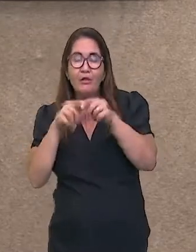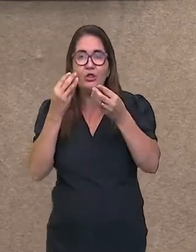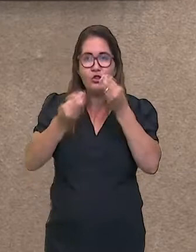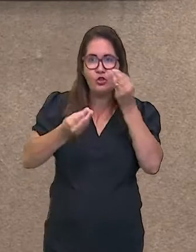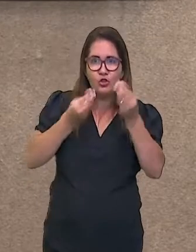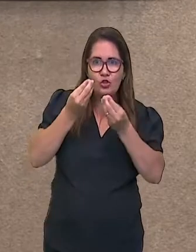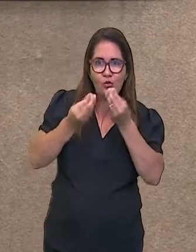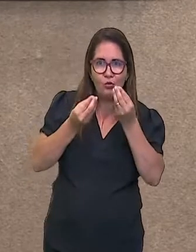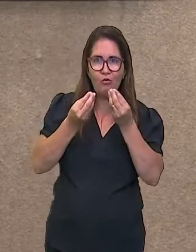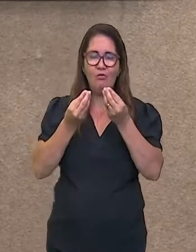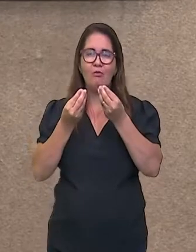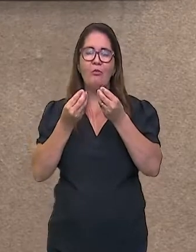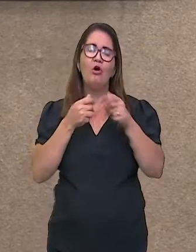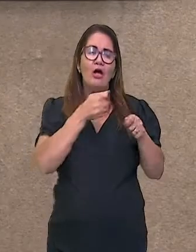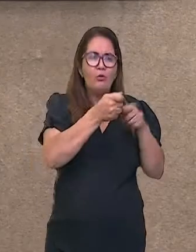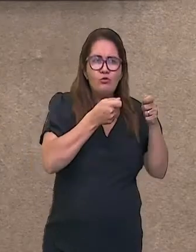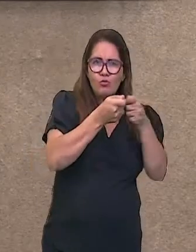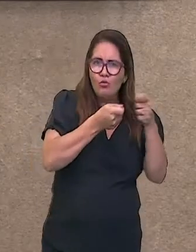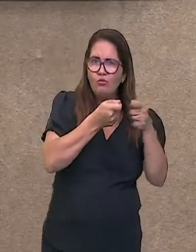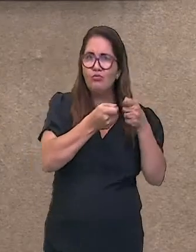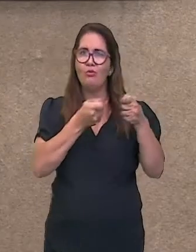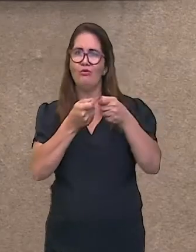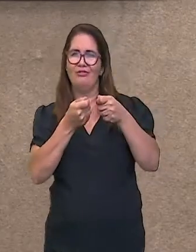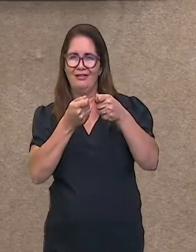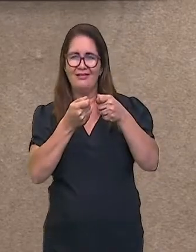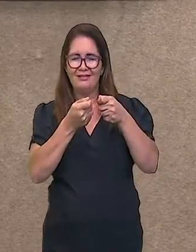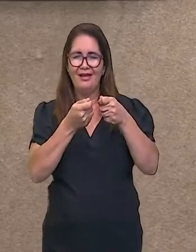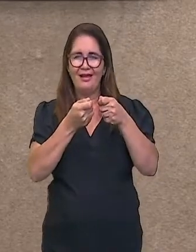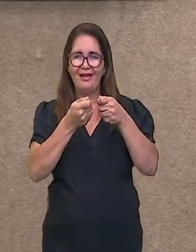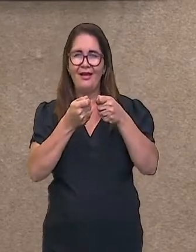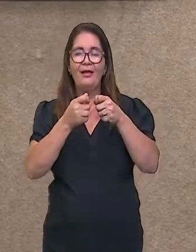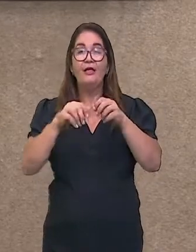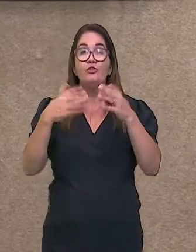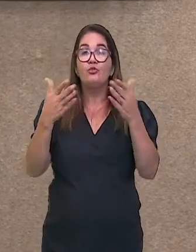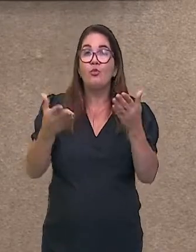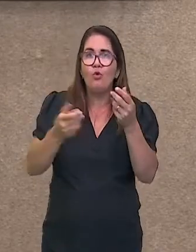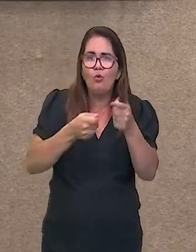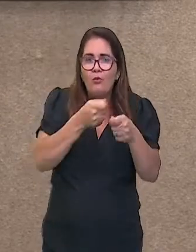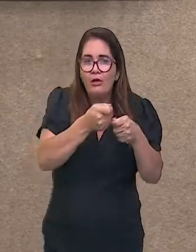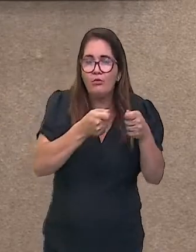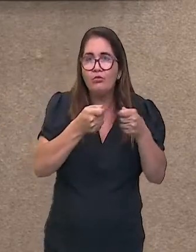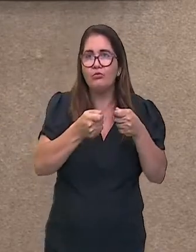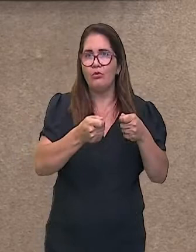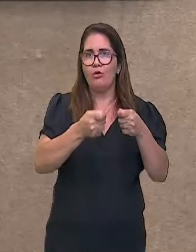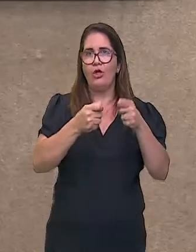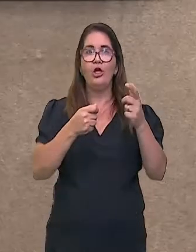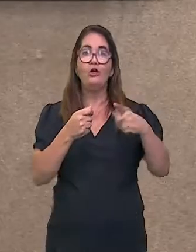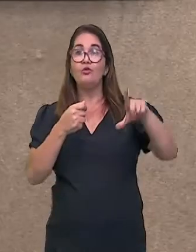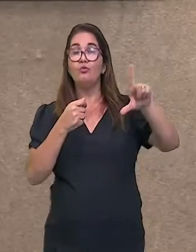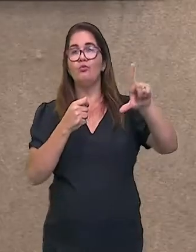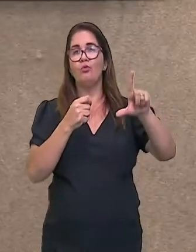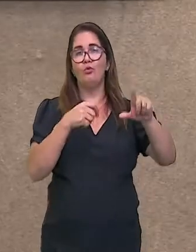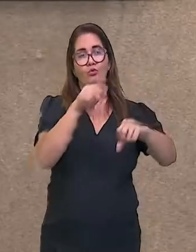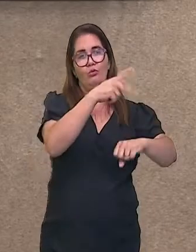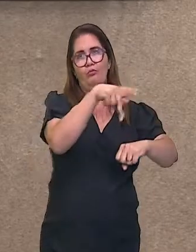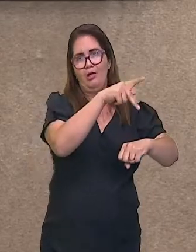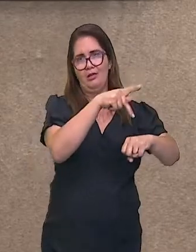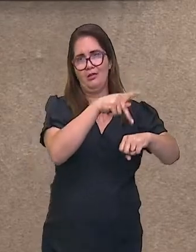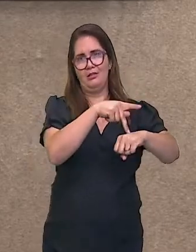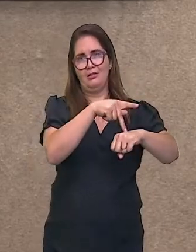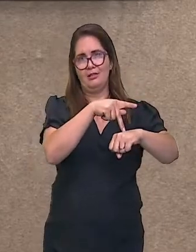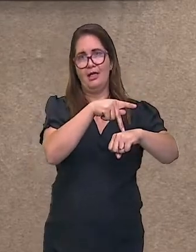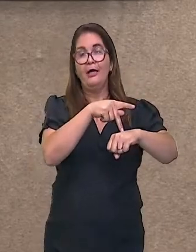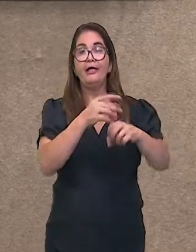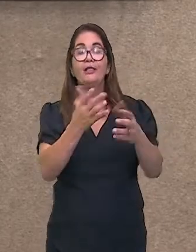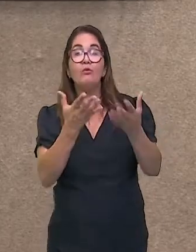referente ao controle da Bósnia. Os sérvios lutavam pela formação de uma grande Sérvia e por isso desejavam anexar a